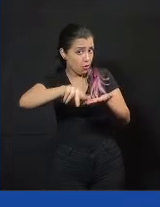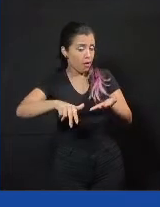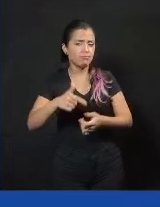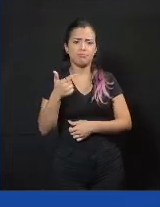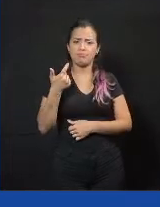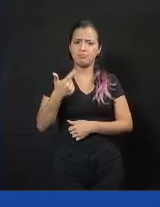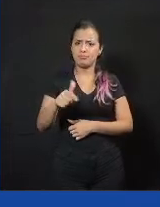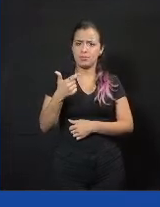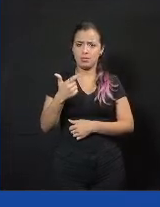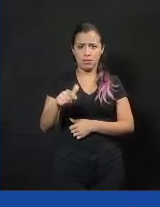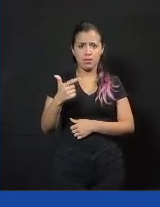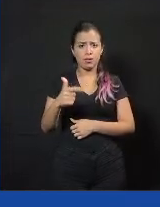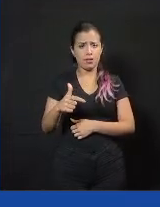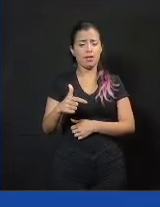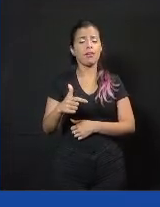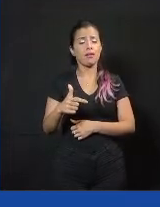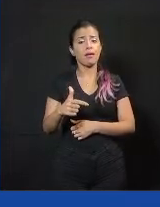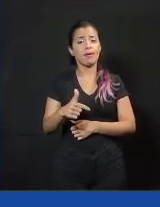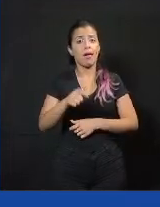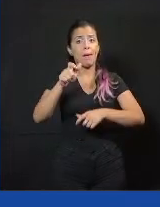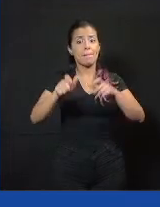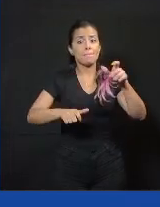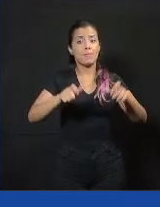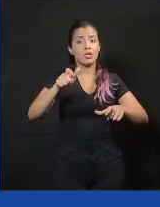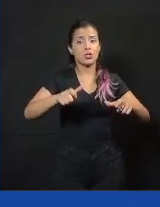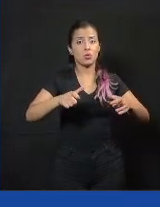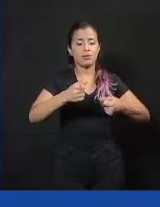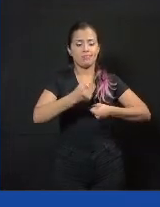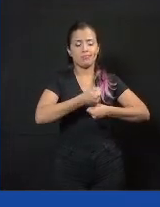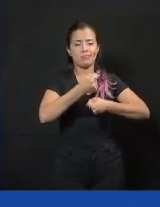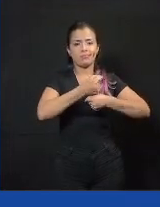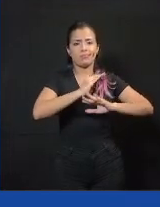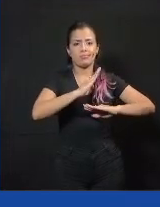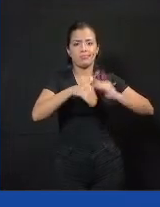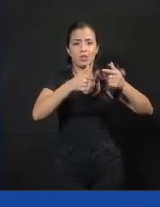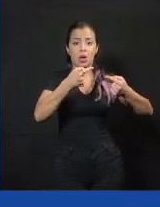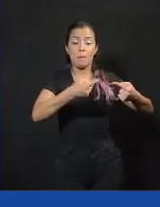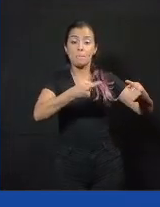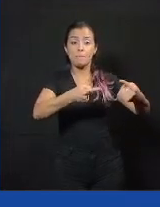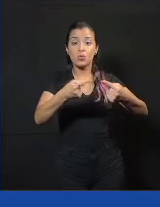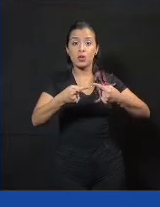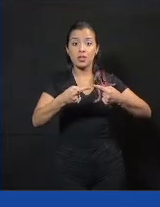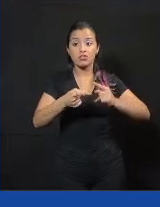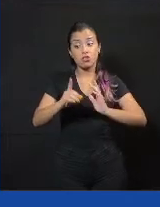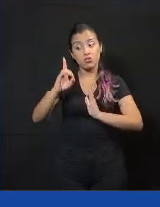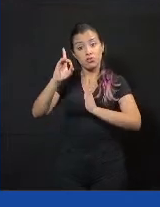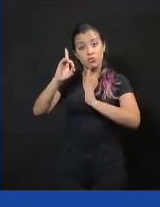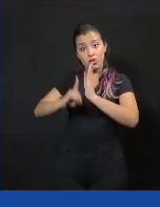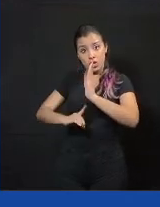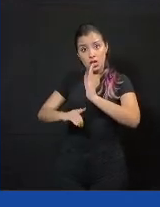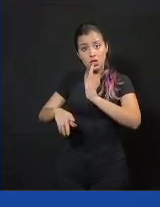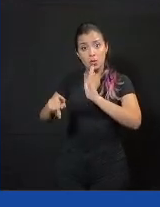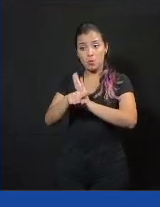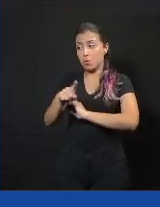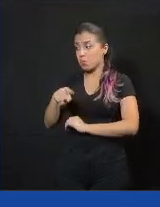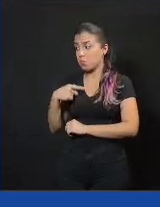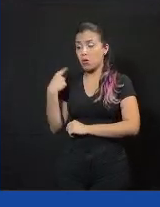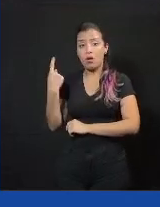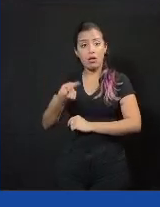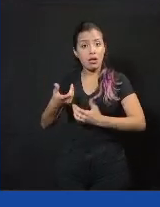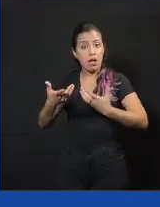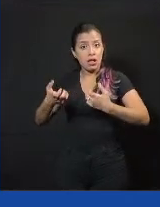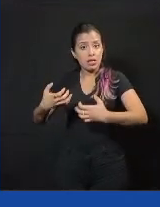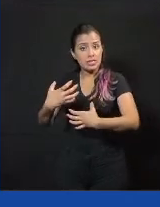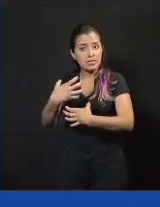como pessoas de construções de política e de direitos nos espaços de voz e de decisões que afetam